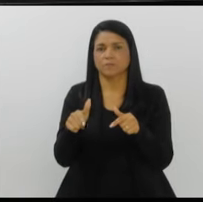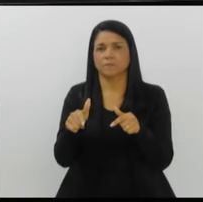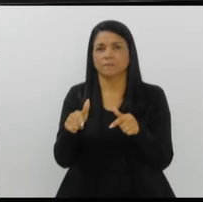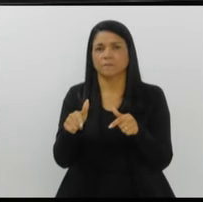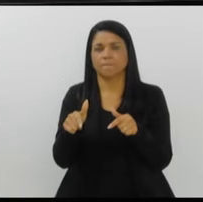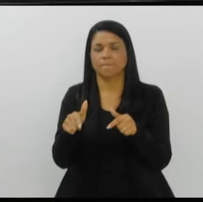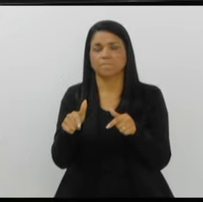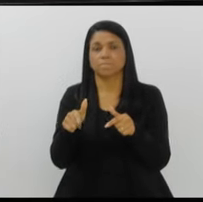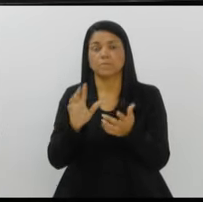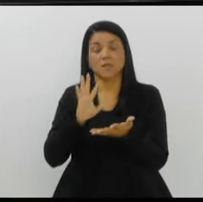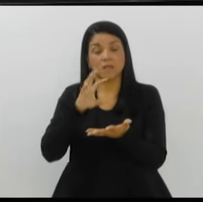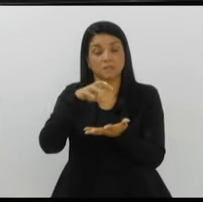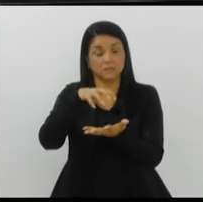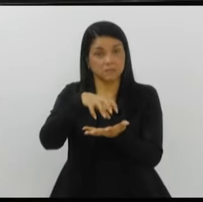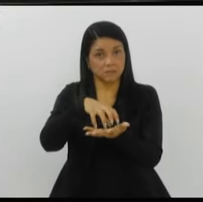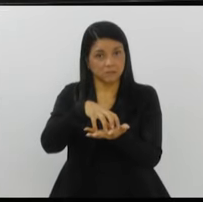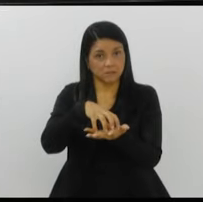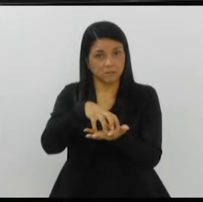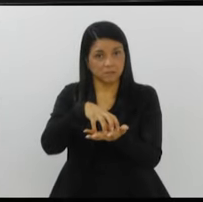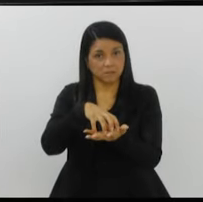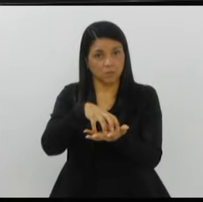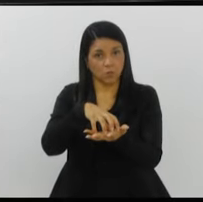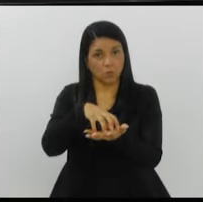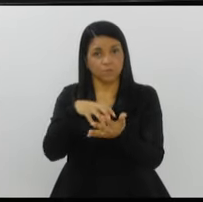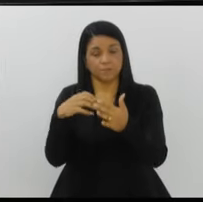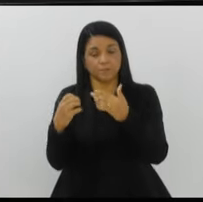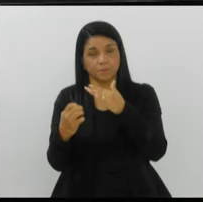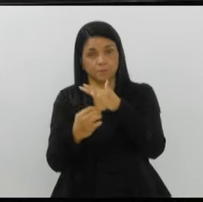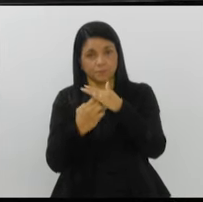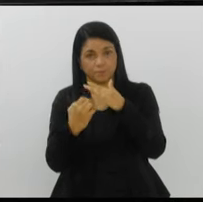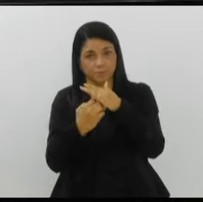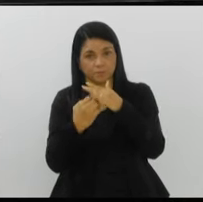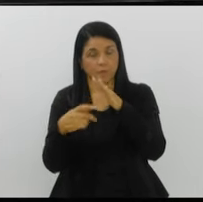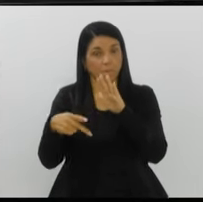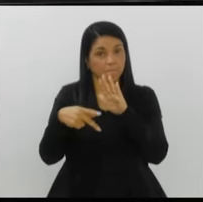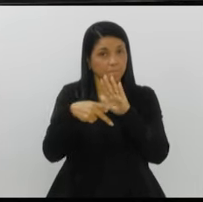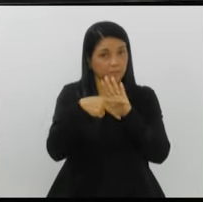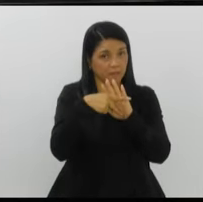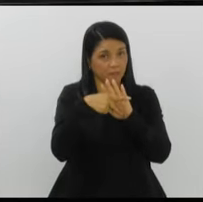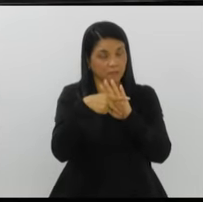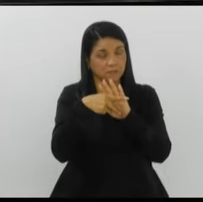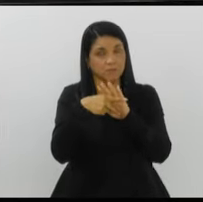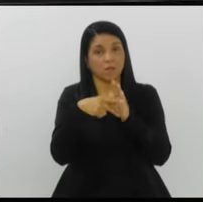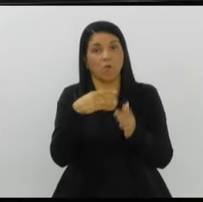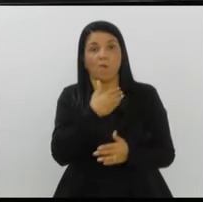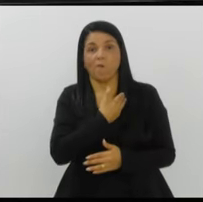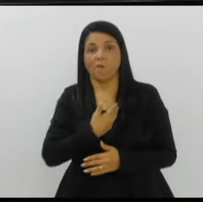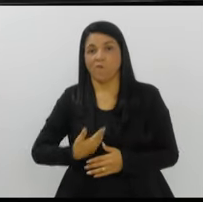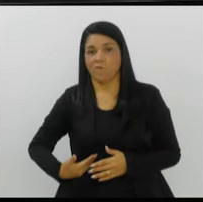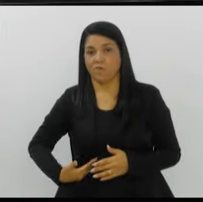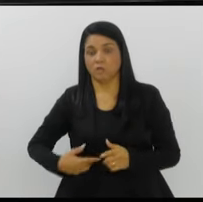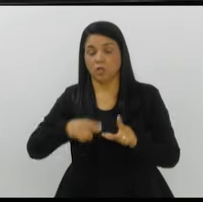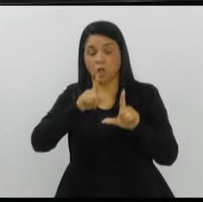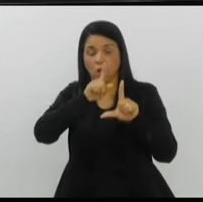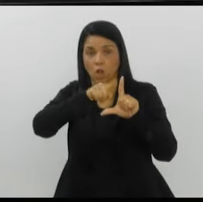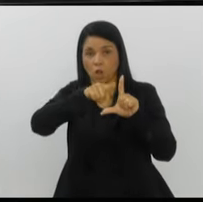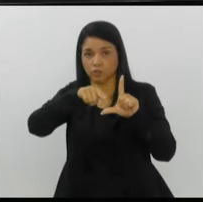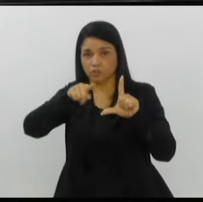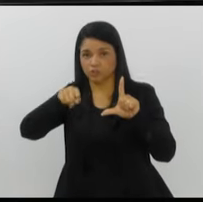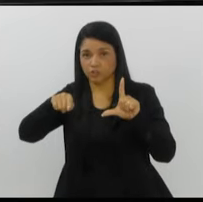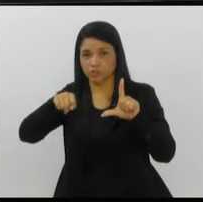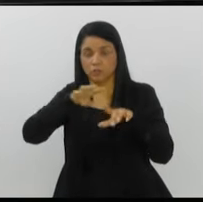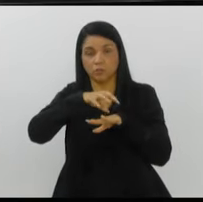colocando a central, a empresa central que pertence ao governo, para fazer a logística desse